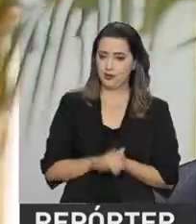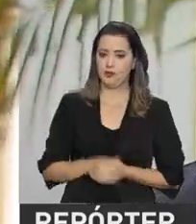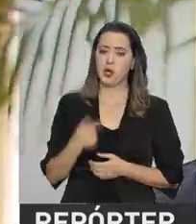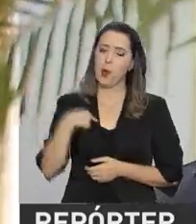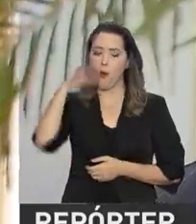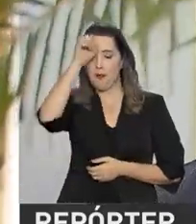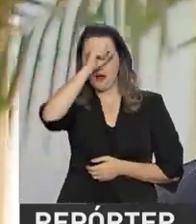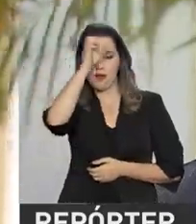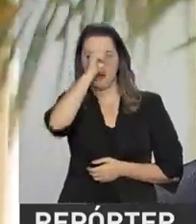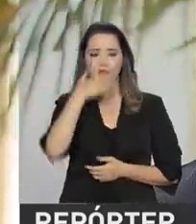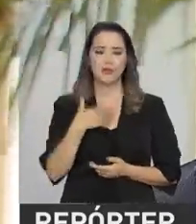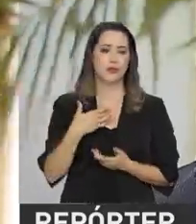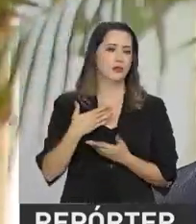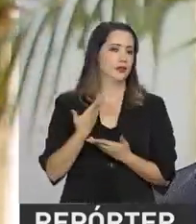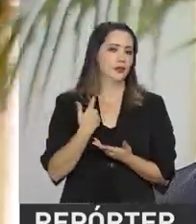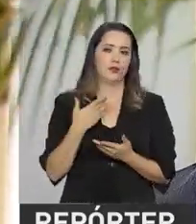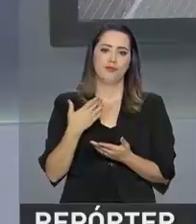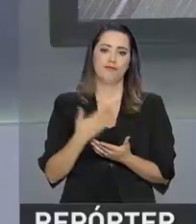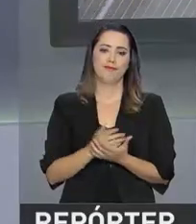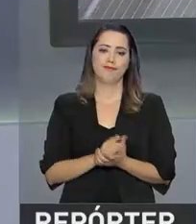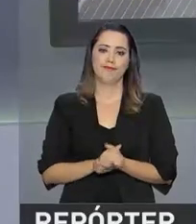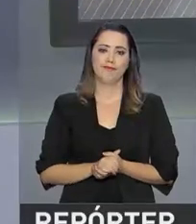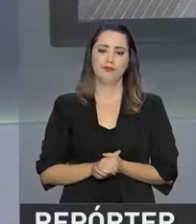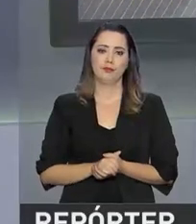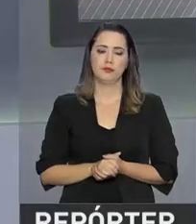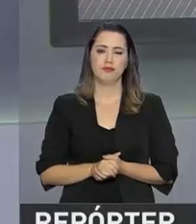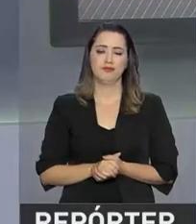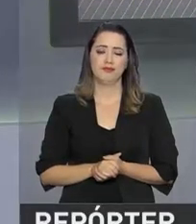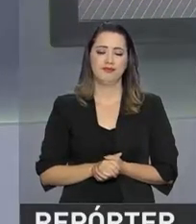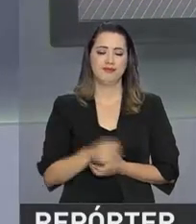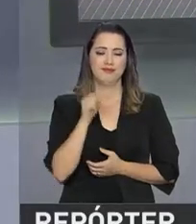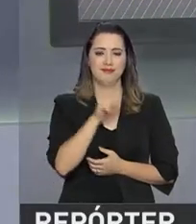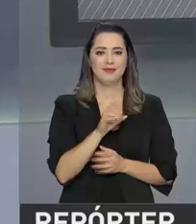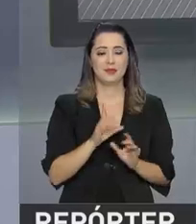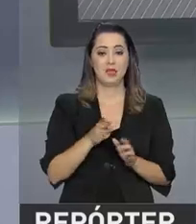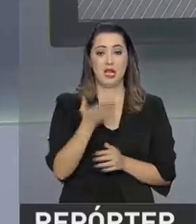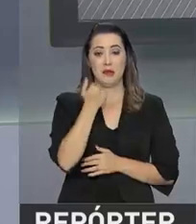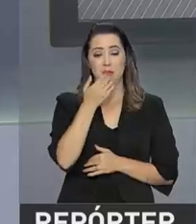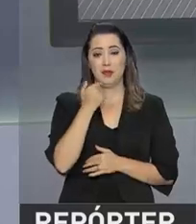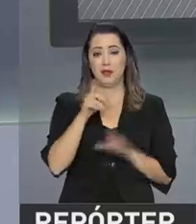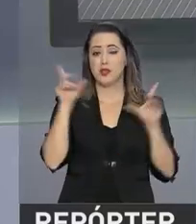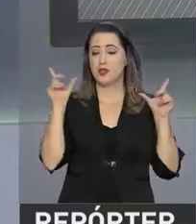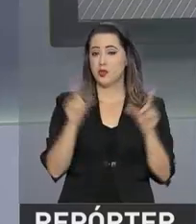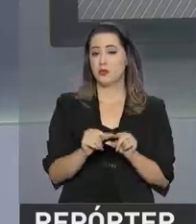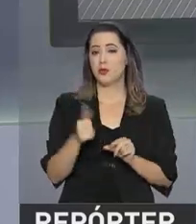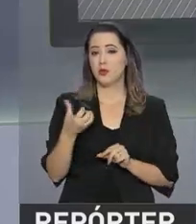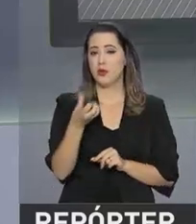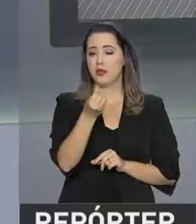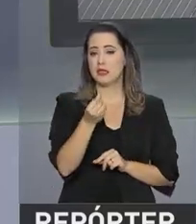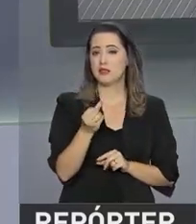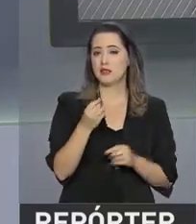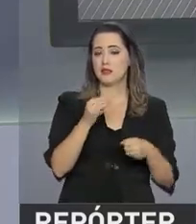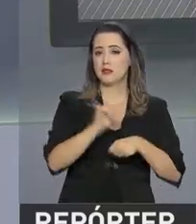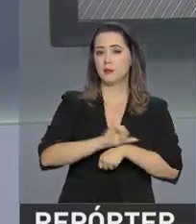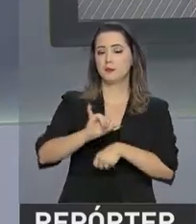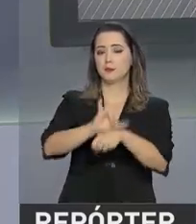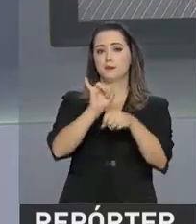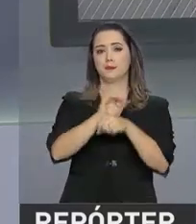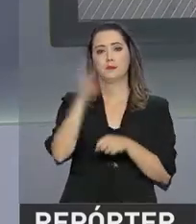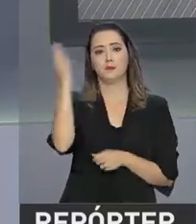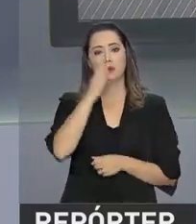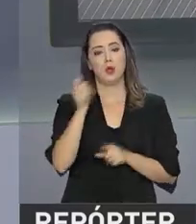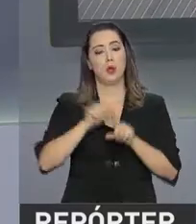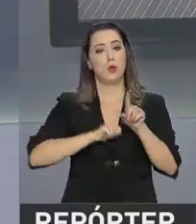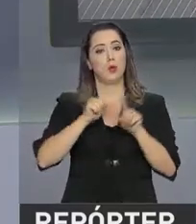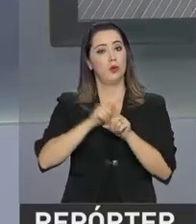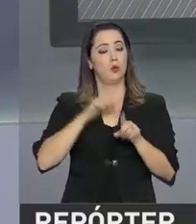a lição que com jeitinho não dá certo o valor da cesta básica diminuiu em 16 capitais brasileiras no mês